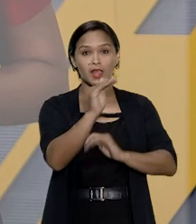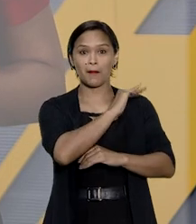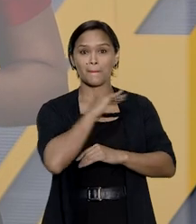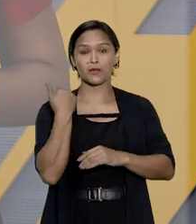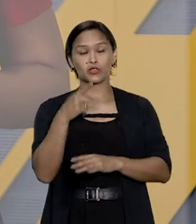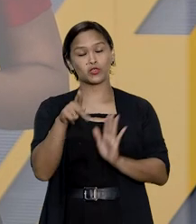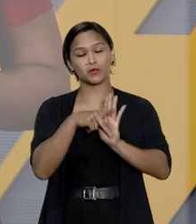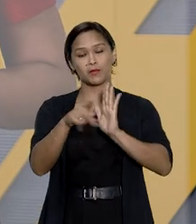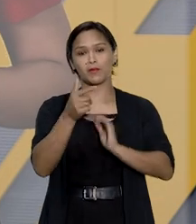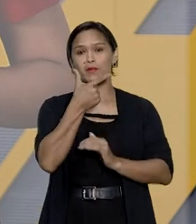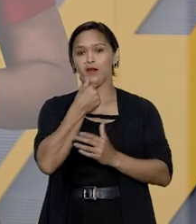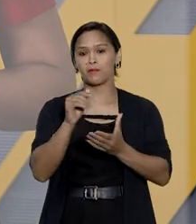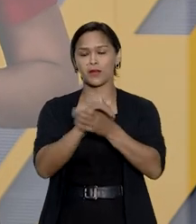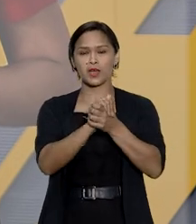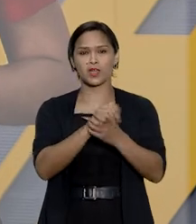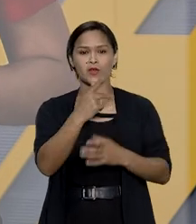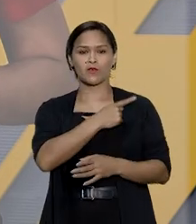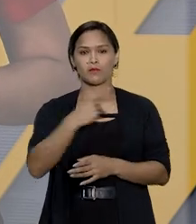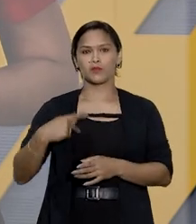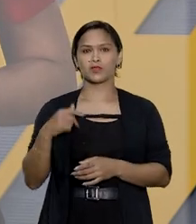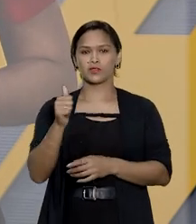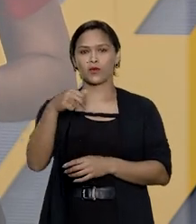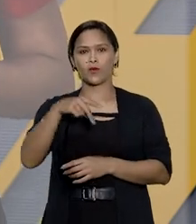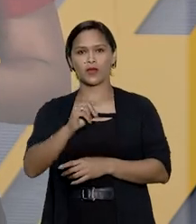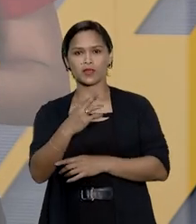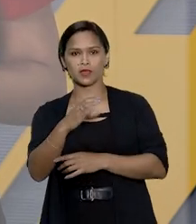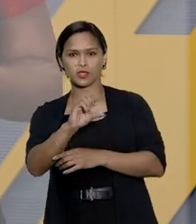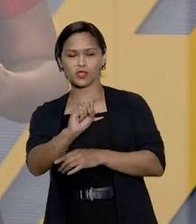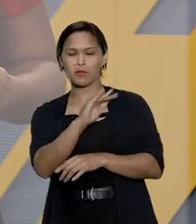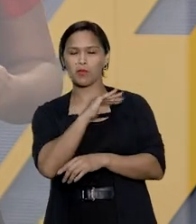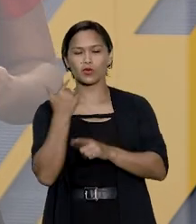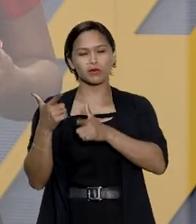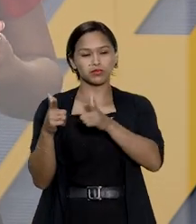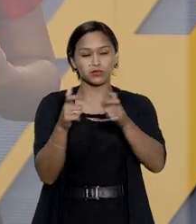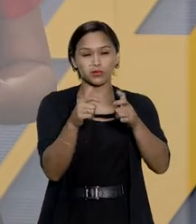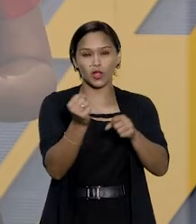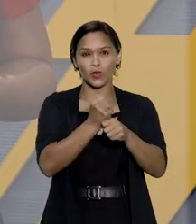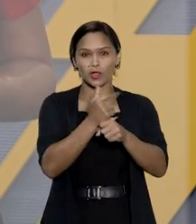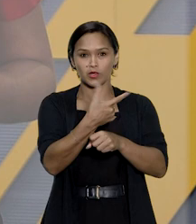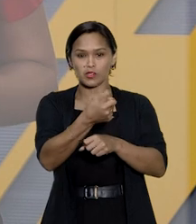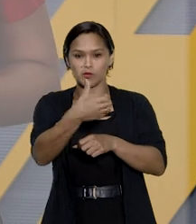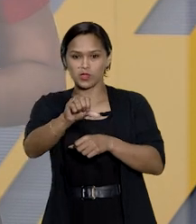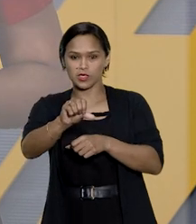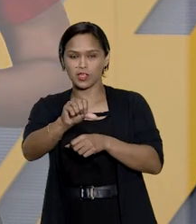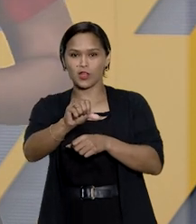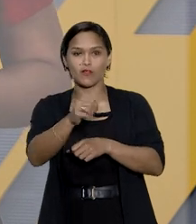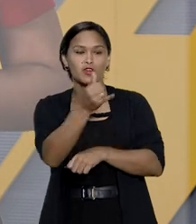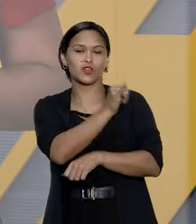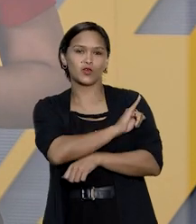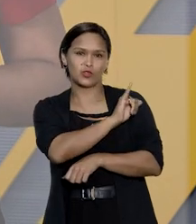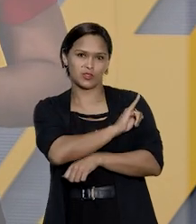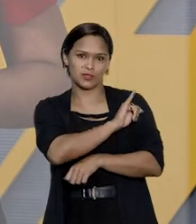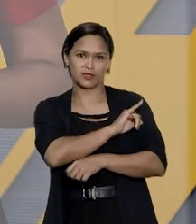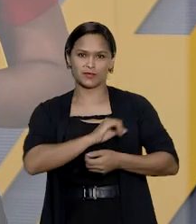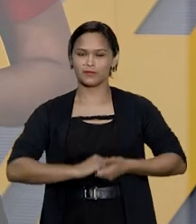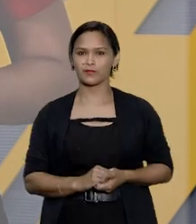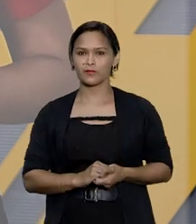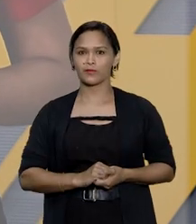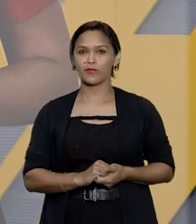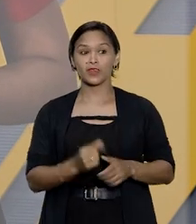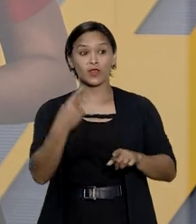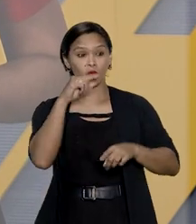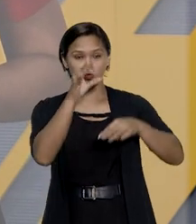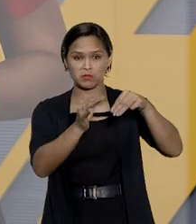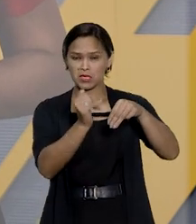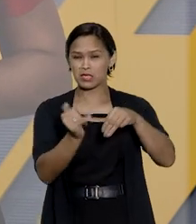morte do próprio marido, o pastor Anderson do Carmo, morto a tiros em 2019 em Niterói, no Rio de Janeiro.